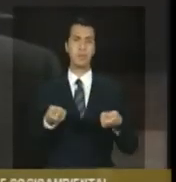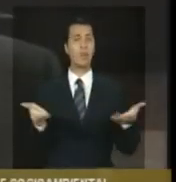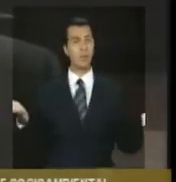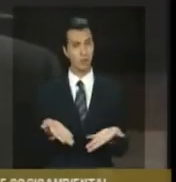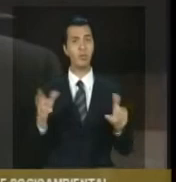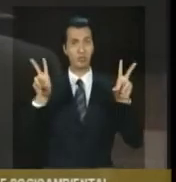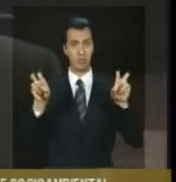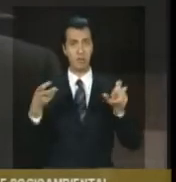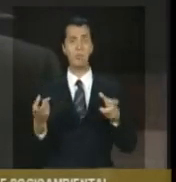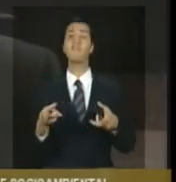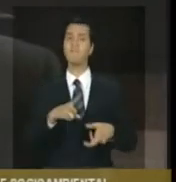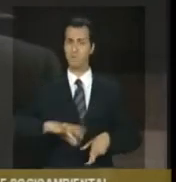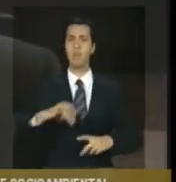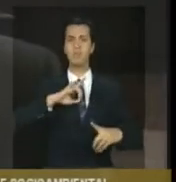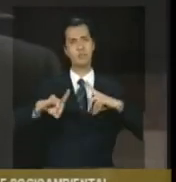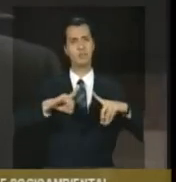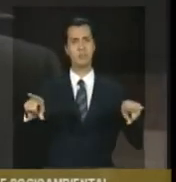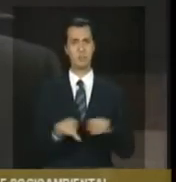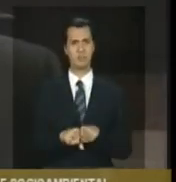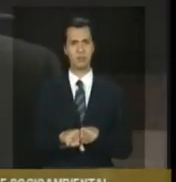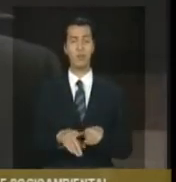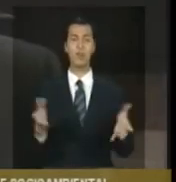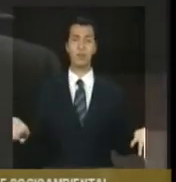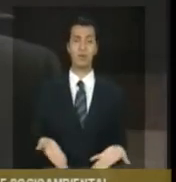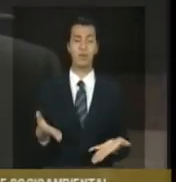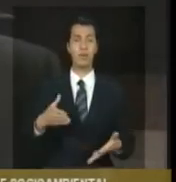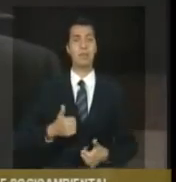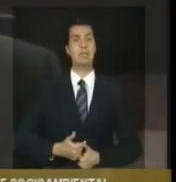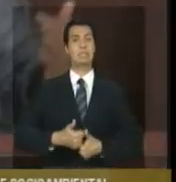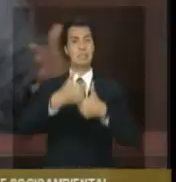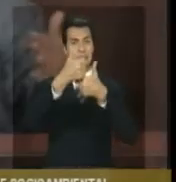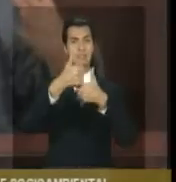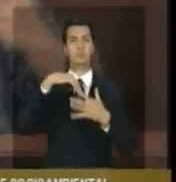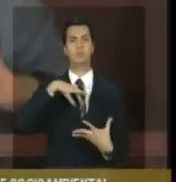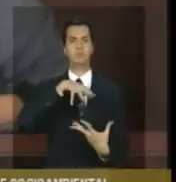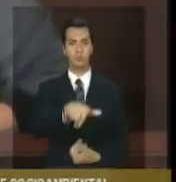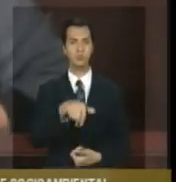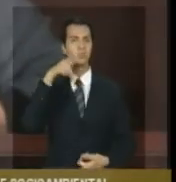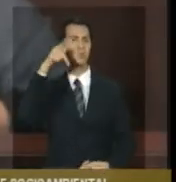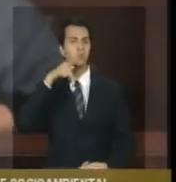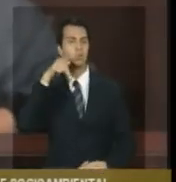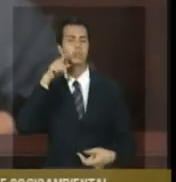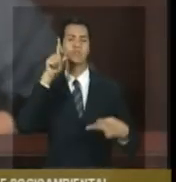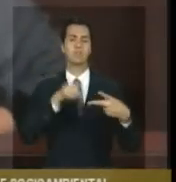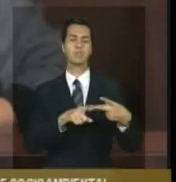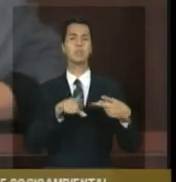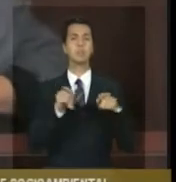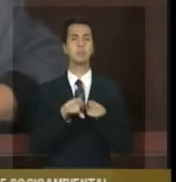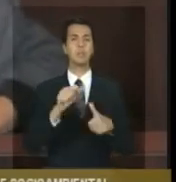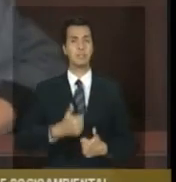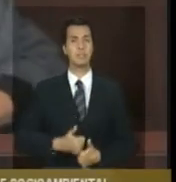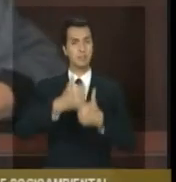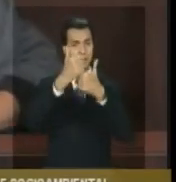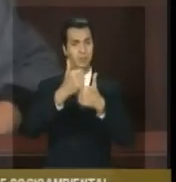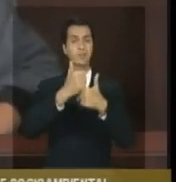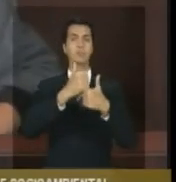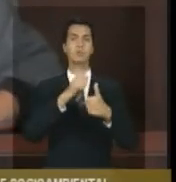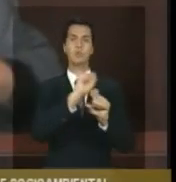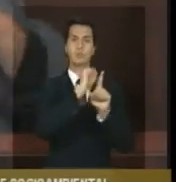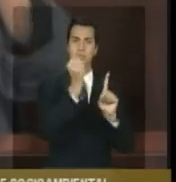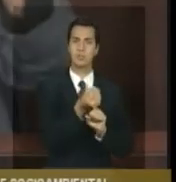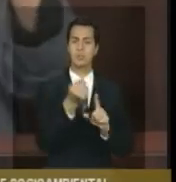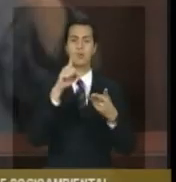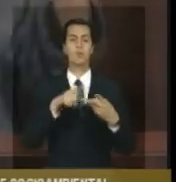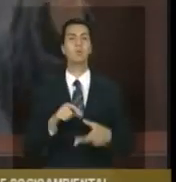mesa. Então, tanto a liderança mundial política, quanto a liderança do ponto de vista social, ambiental e